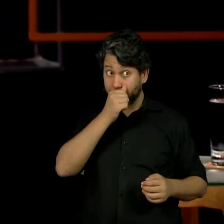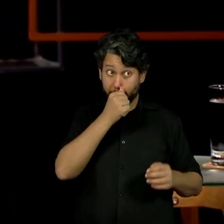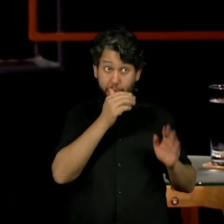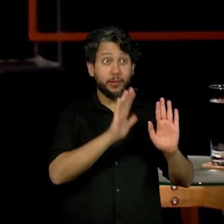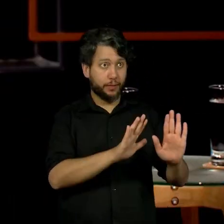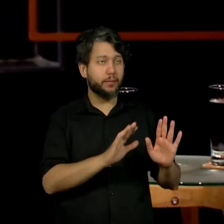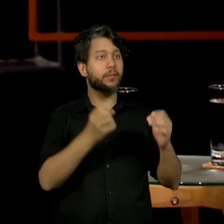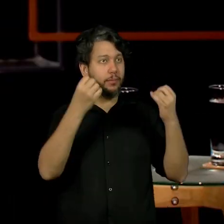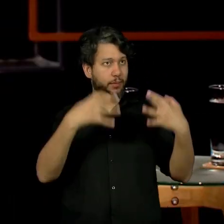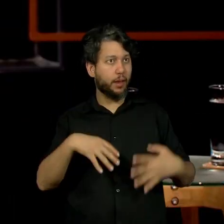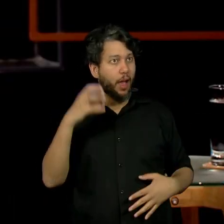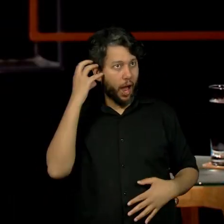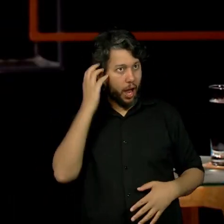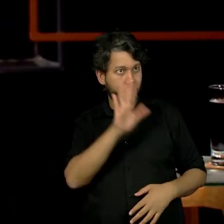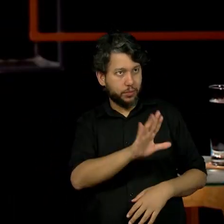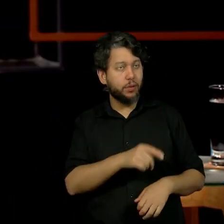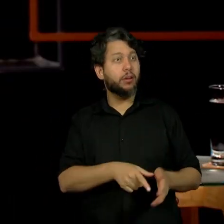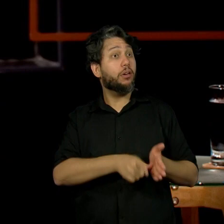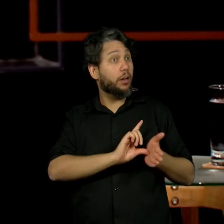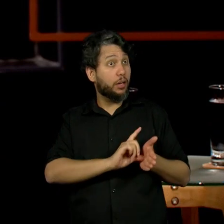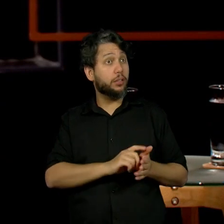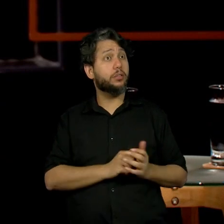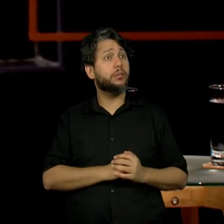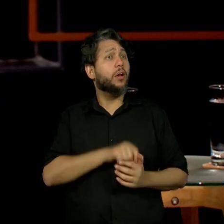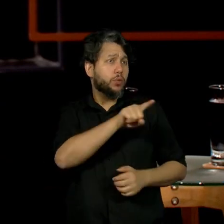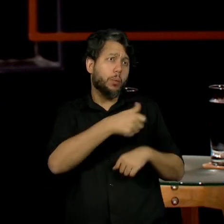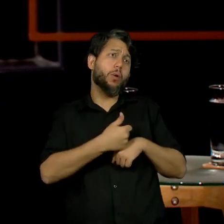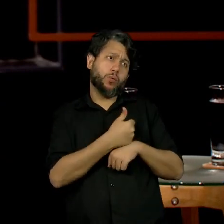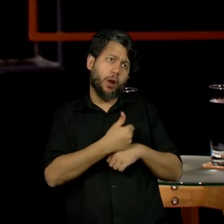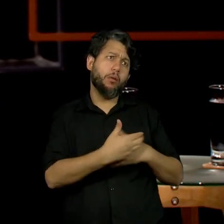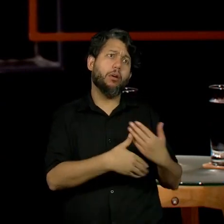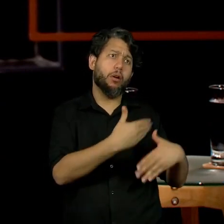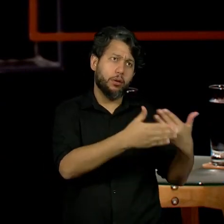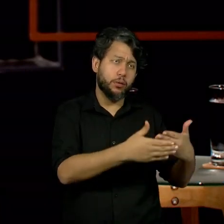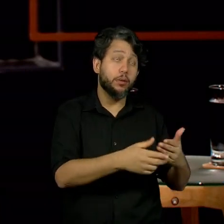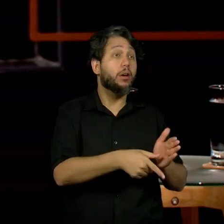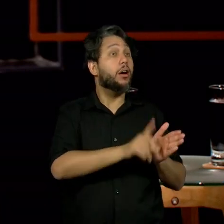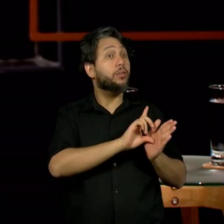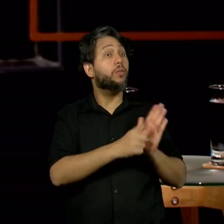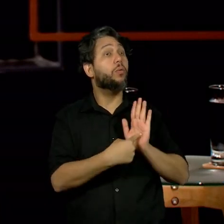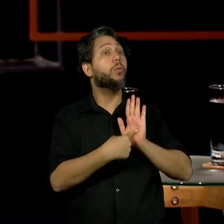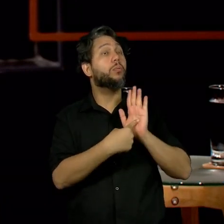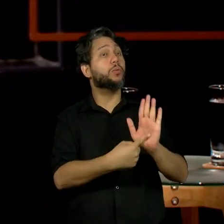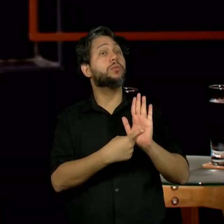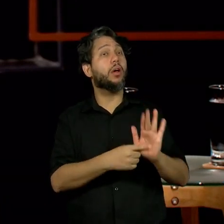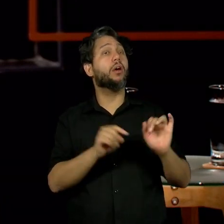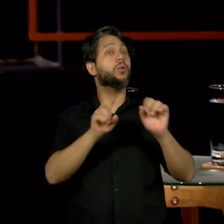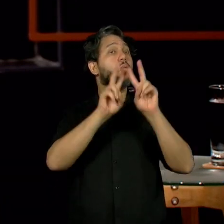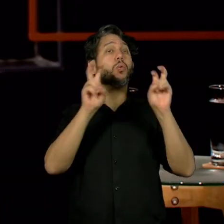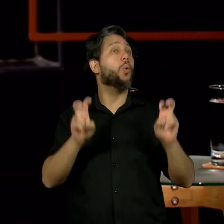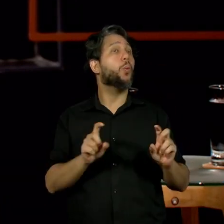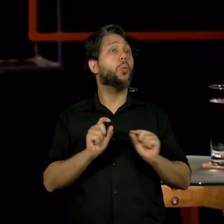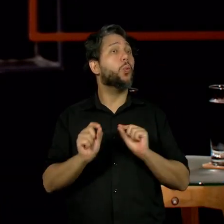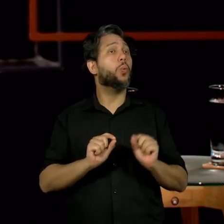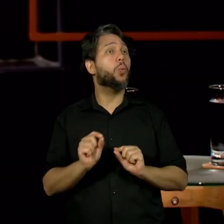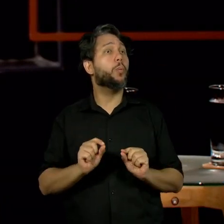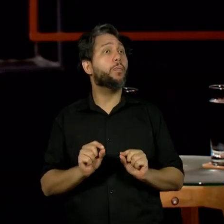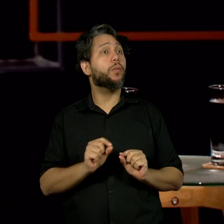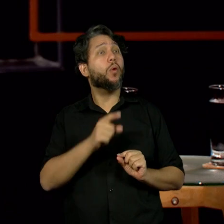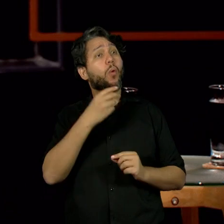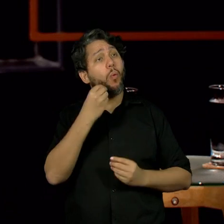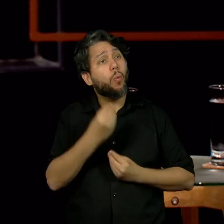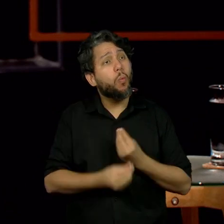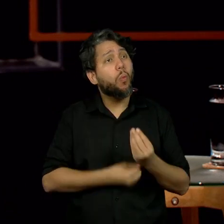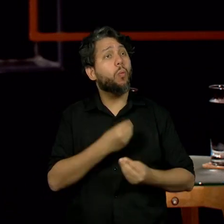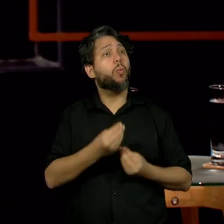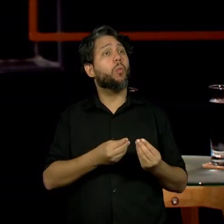rádio, onde você desenvolveu uma longa carreira, a gente vai apresentar um quadro sobre a origem e o desenvolvimento